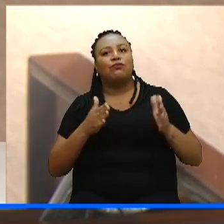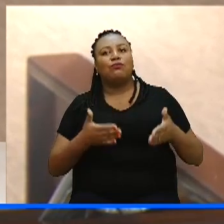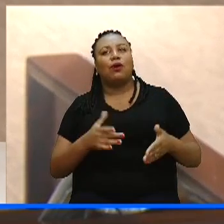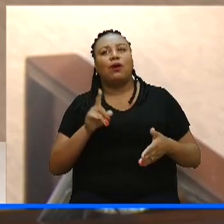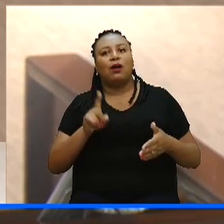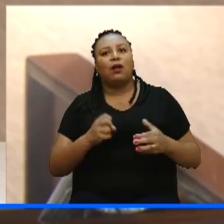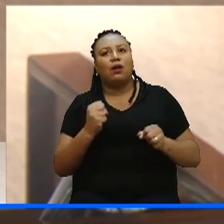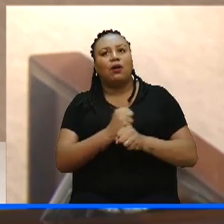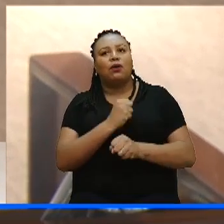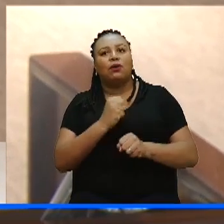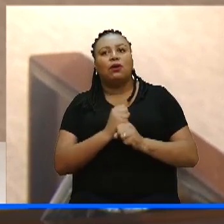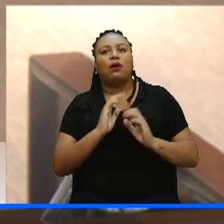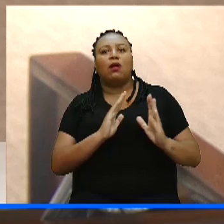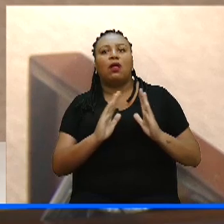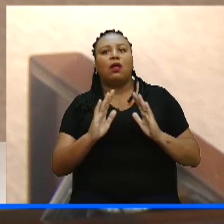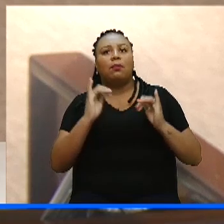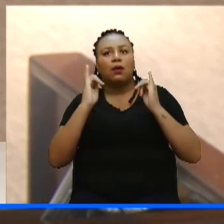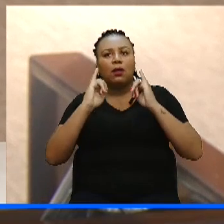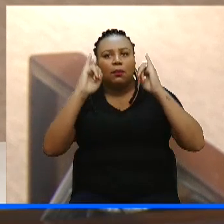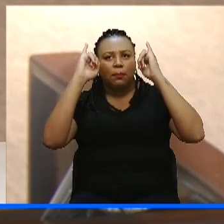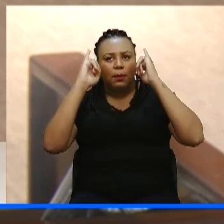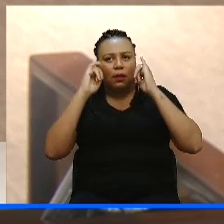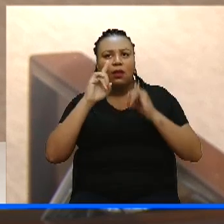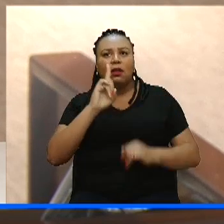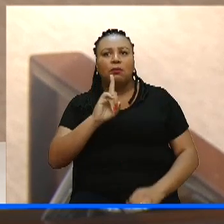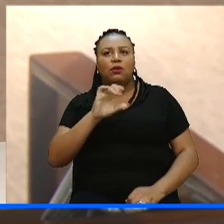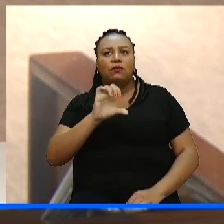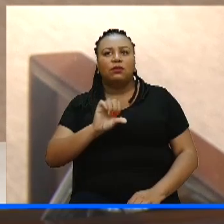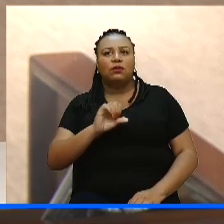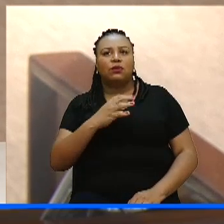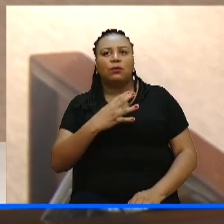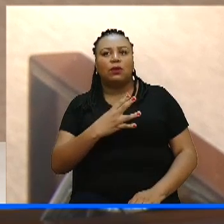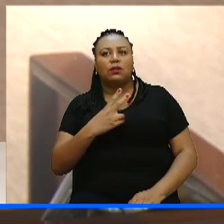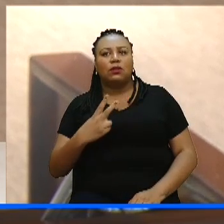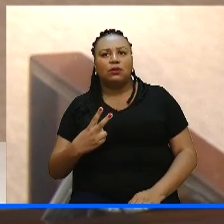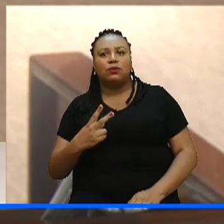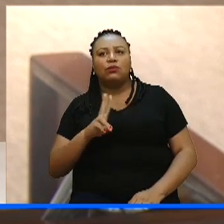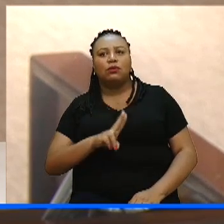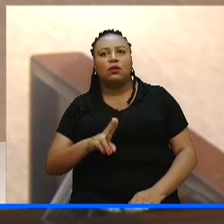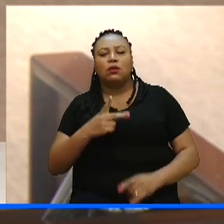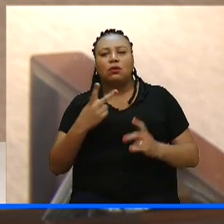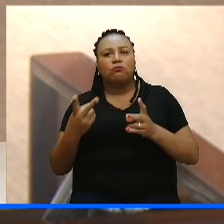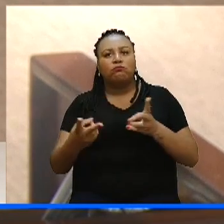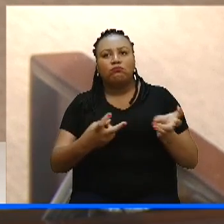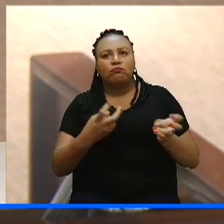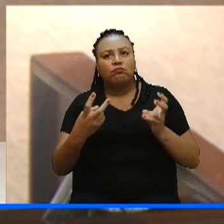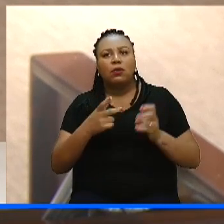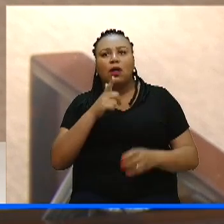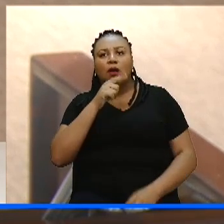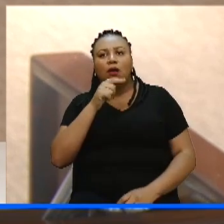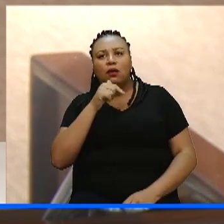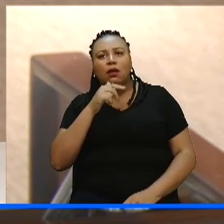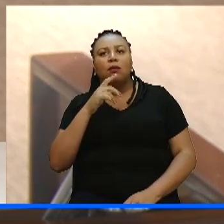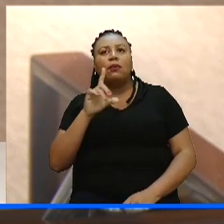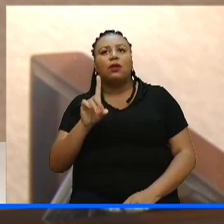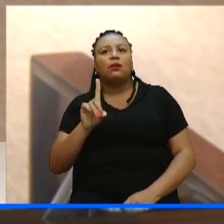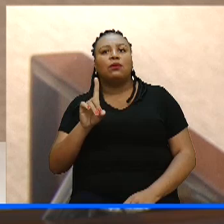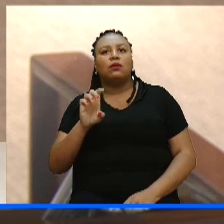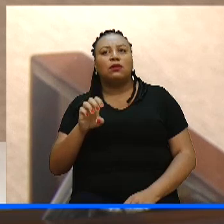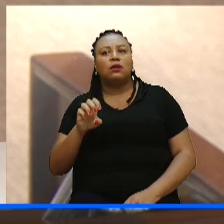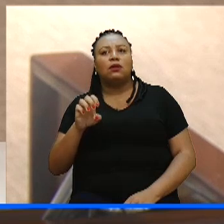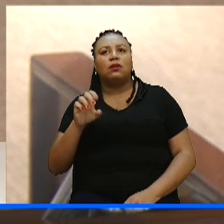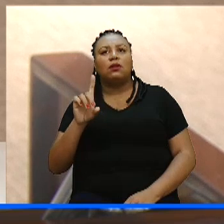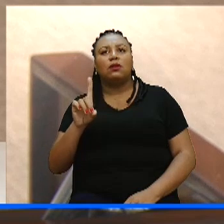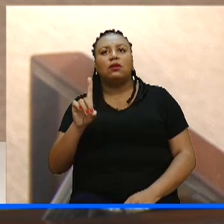construída na época do império em 1942 utilizada como fonte de captação de água pelo departamento municipal de água e